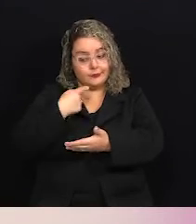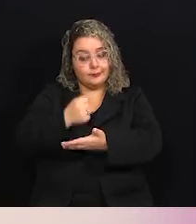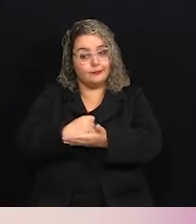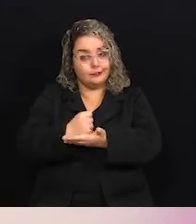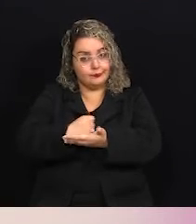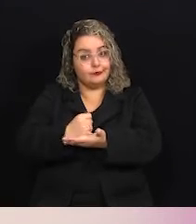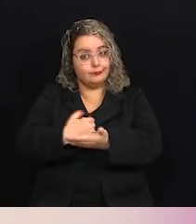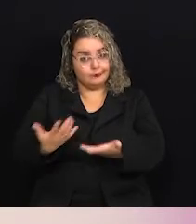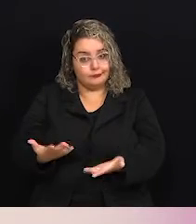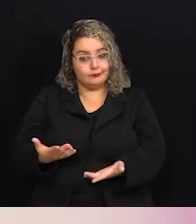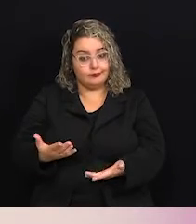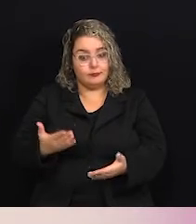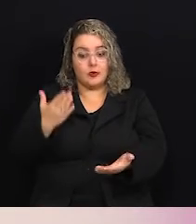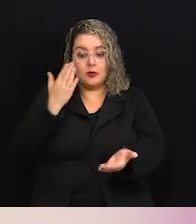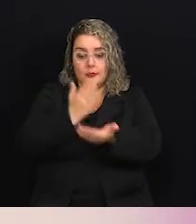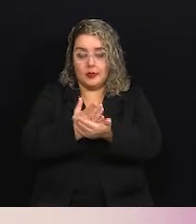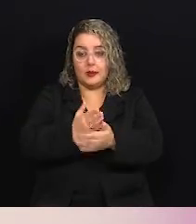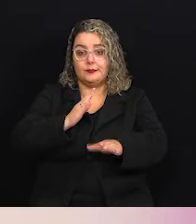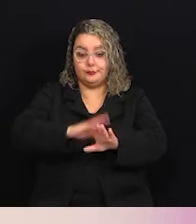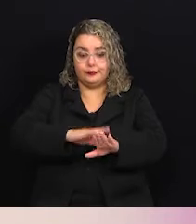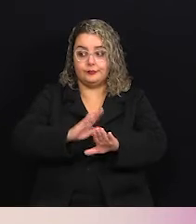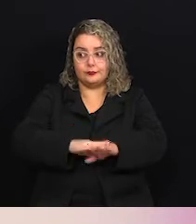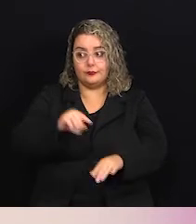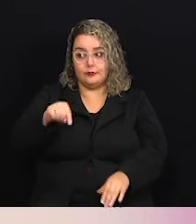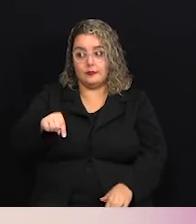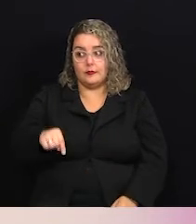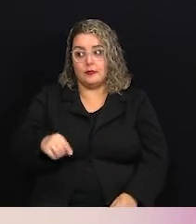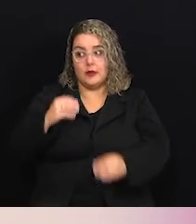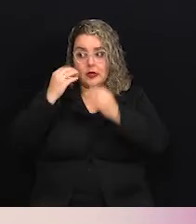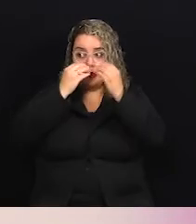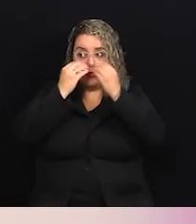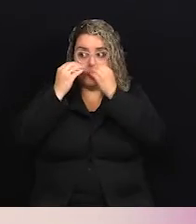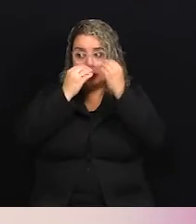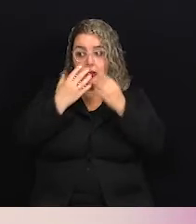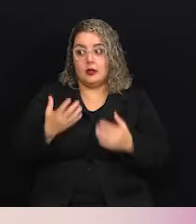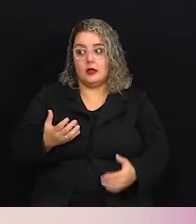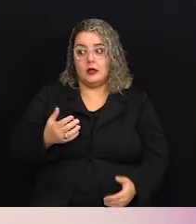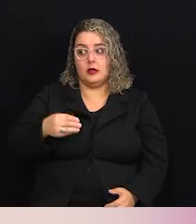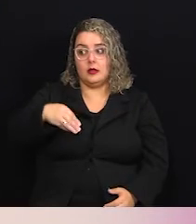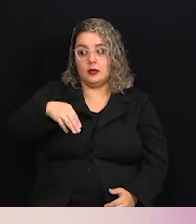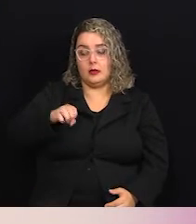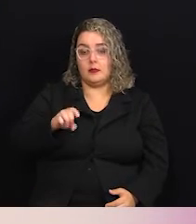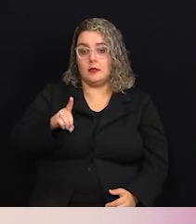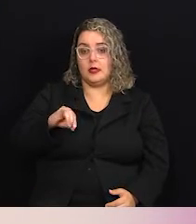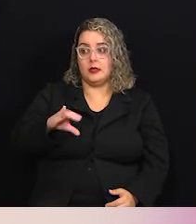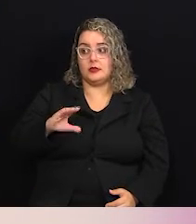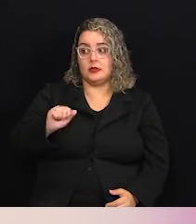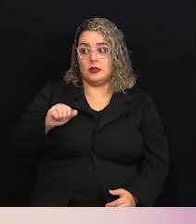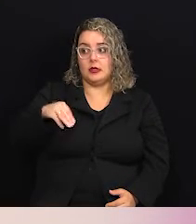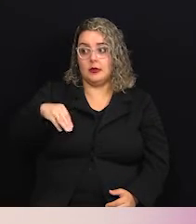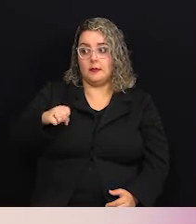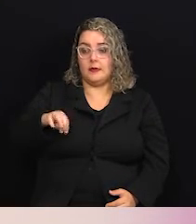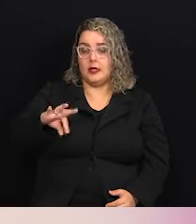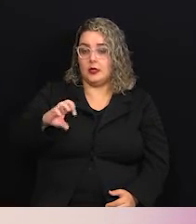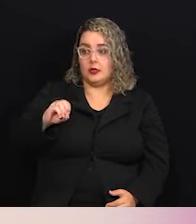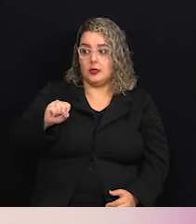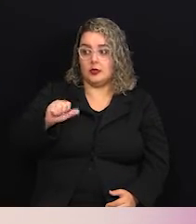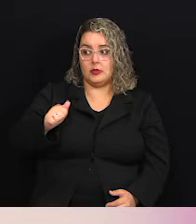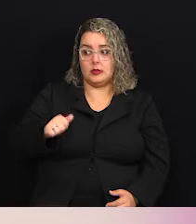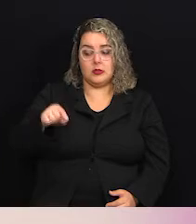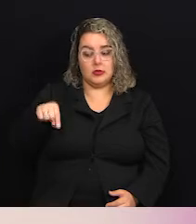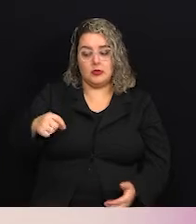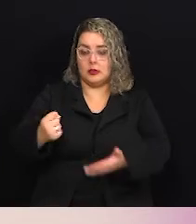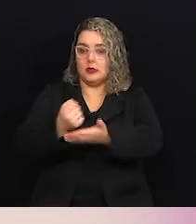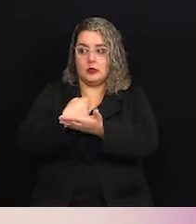Porque além de eles vão deixar de funcionar, eles provocam uma rinite chamada rinite medicamentosa também. Então,